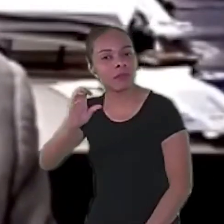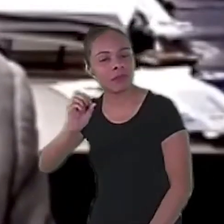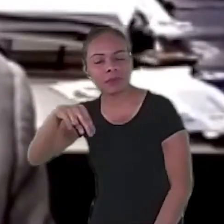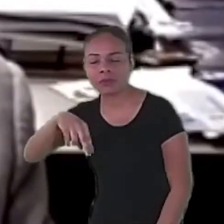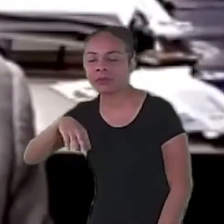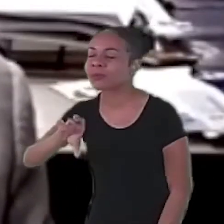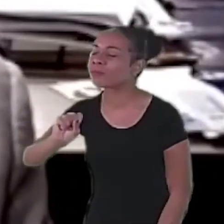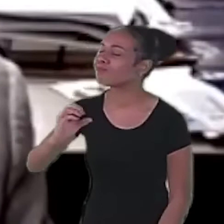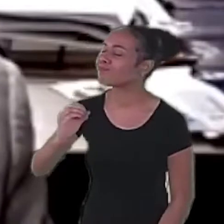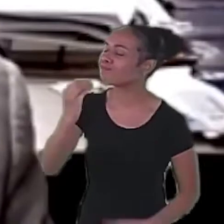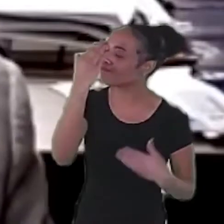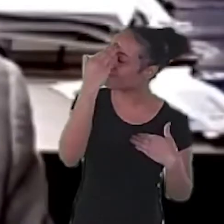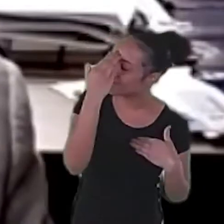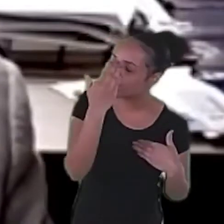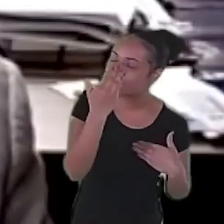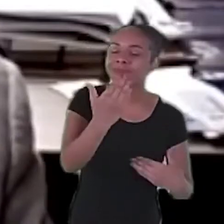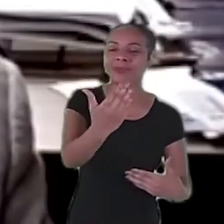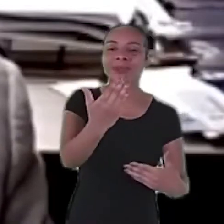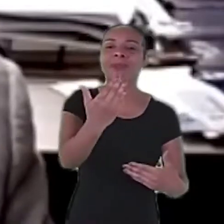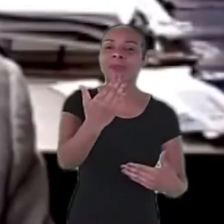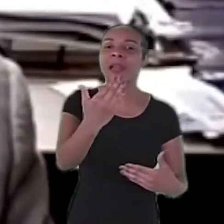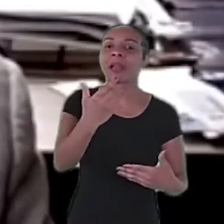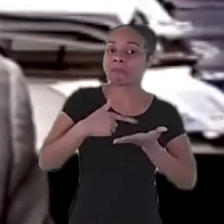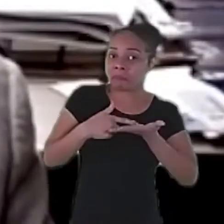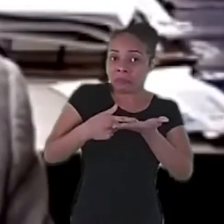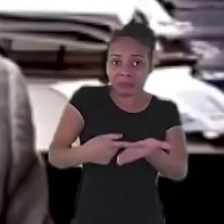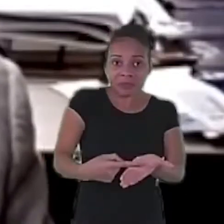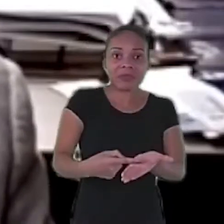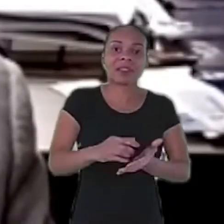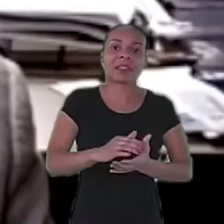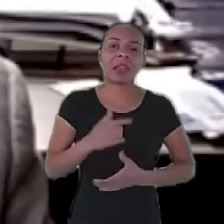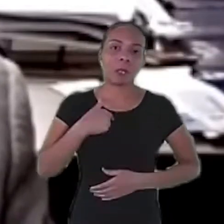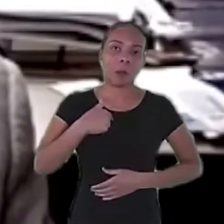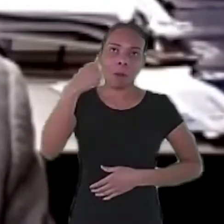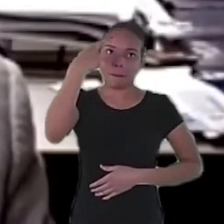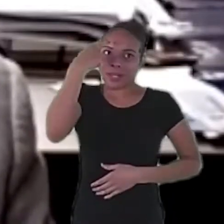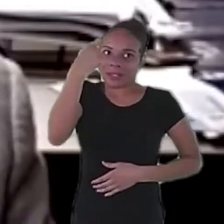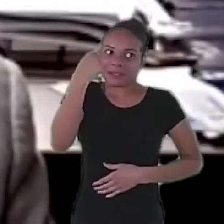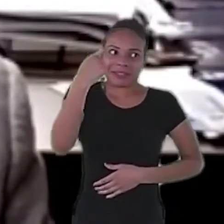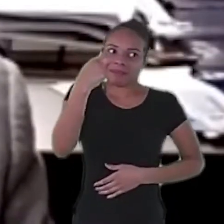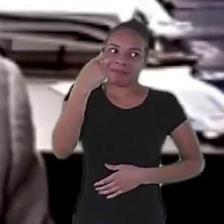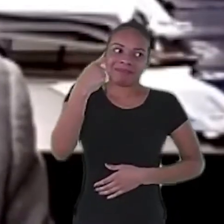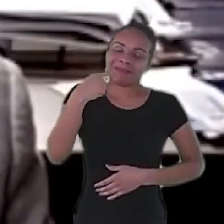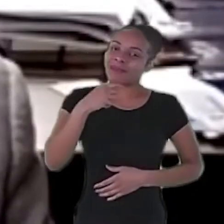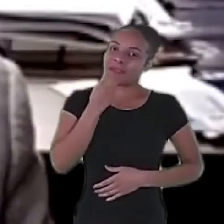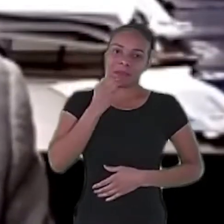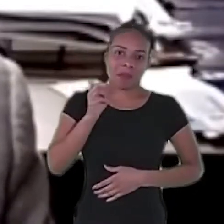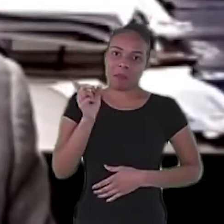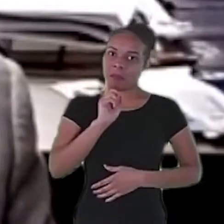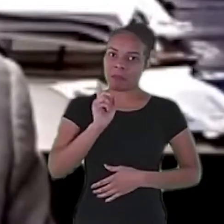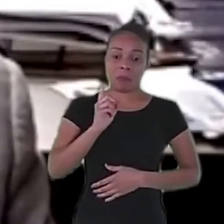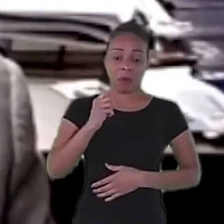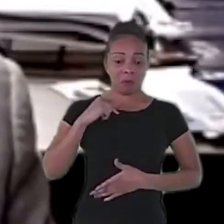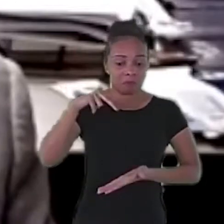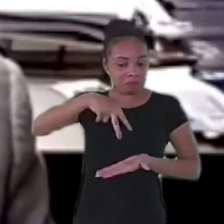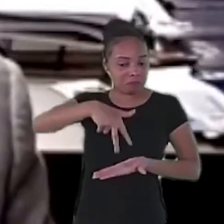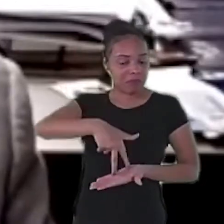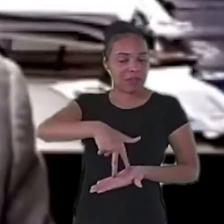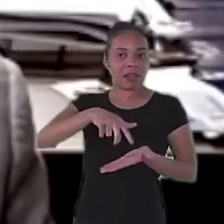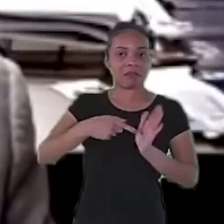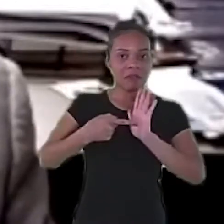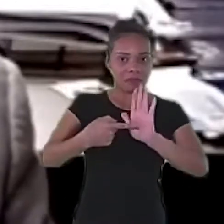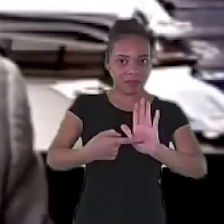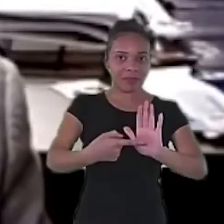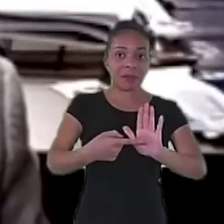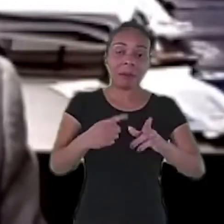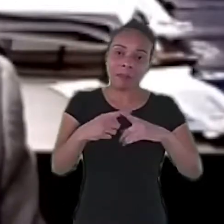que de início eu achei que era inadequado para mim, mas depois eu acabei aceitando a tarefa de bom grado e escrevi